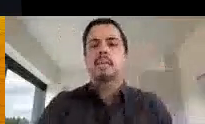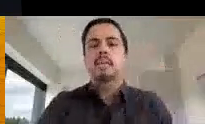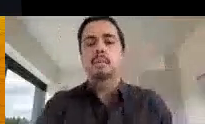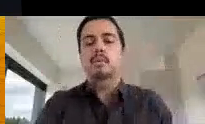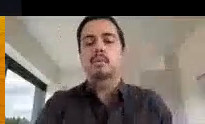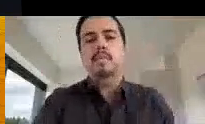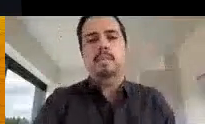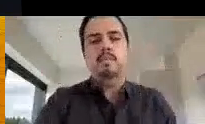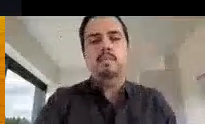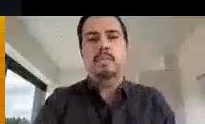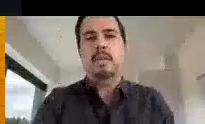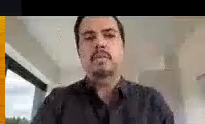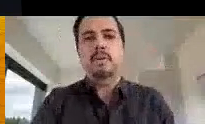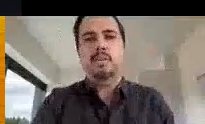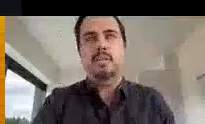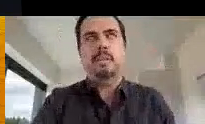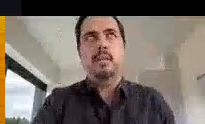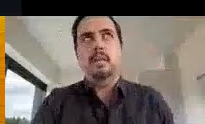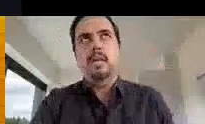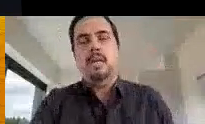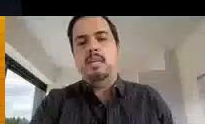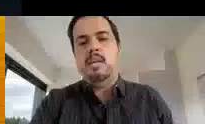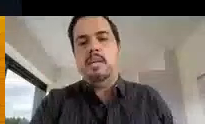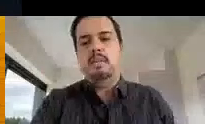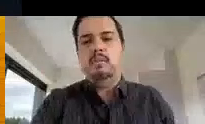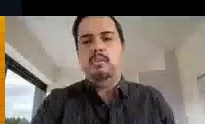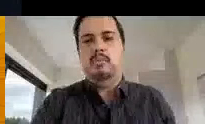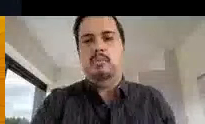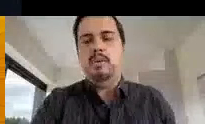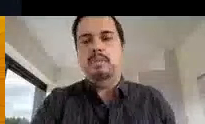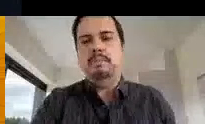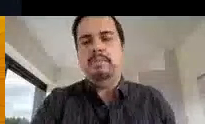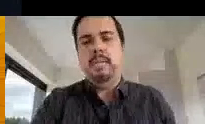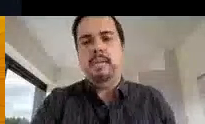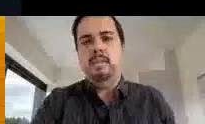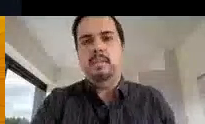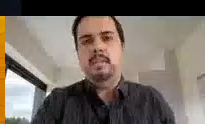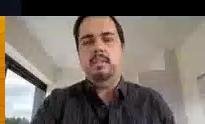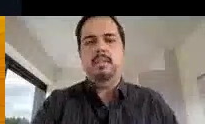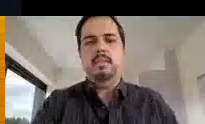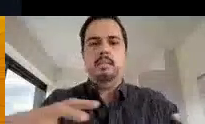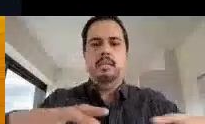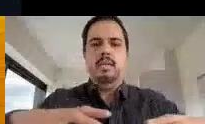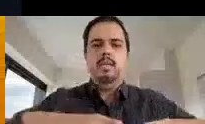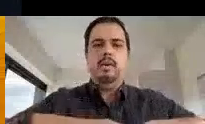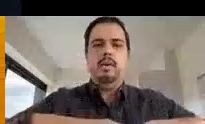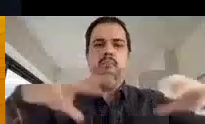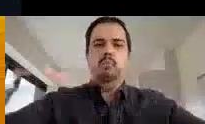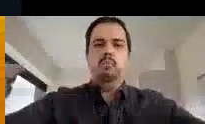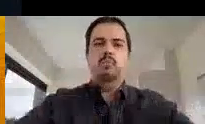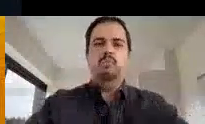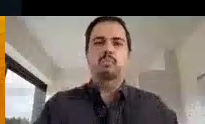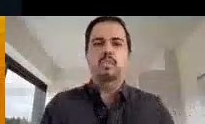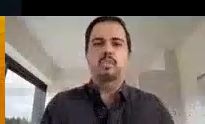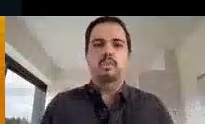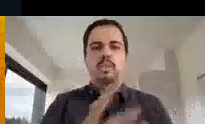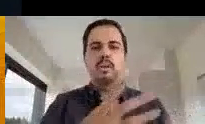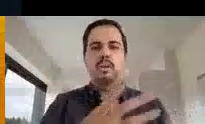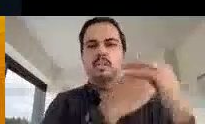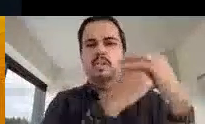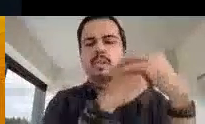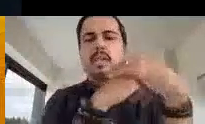faz maldade. Maldade, assim, né, faz. Ele quer te vender alguma coisa, né, faz um embrulho